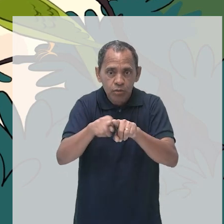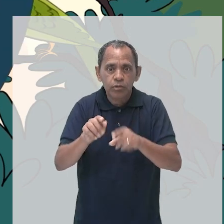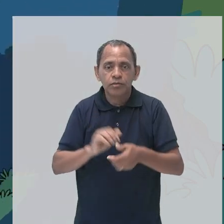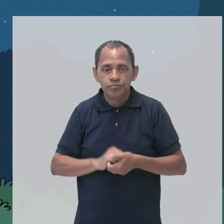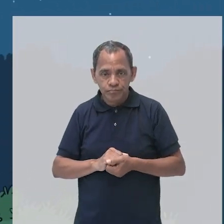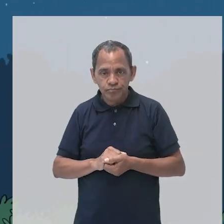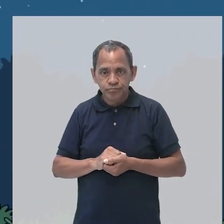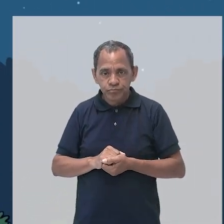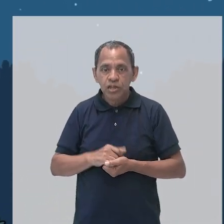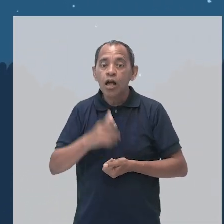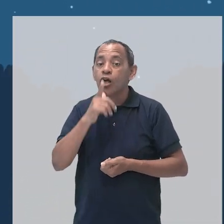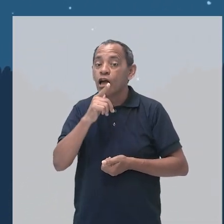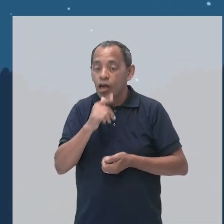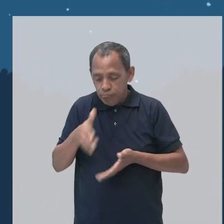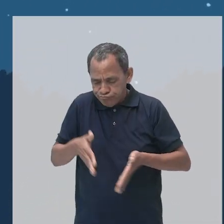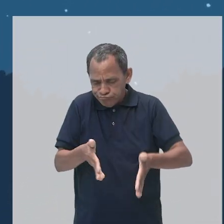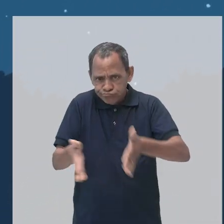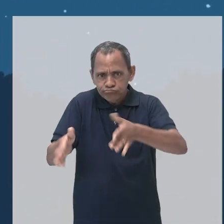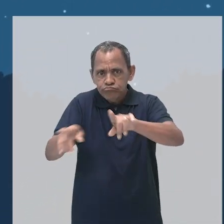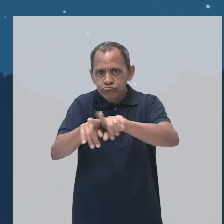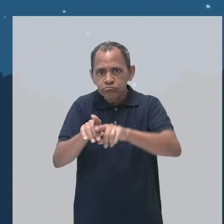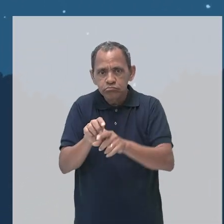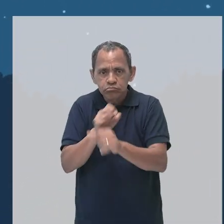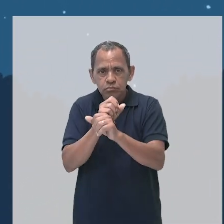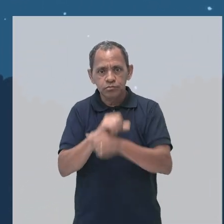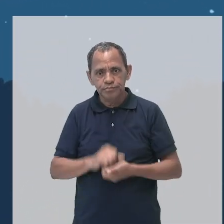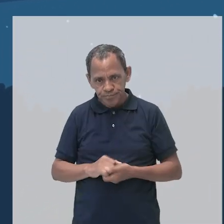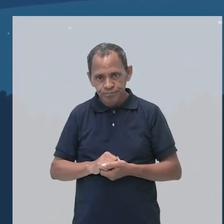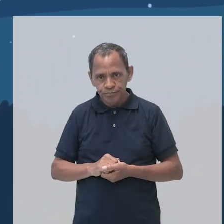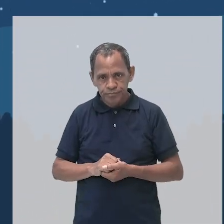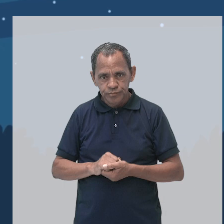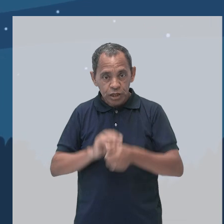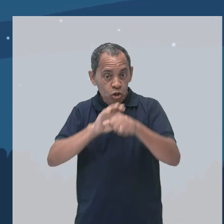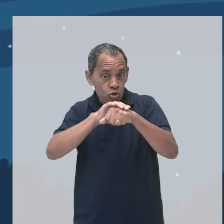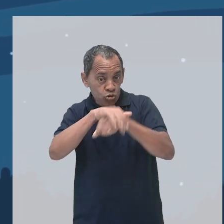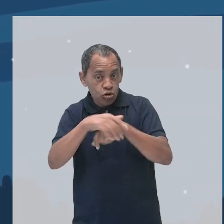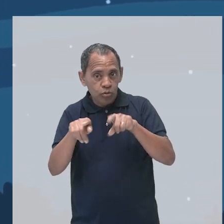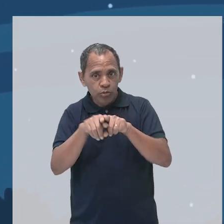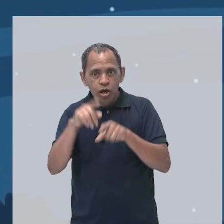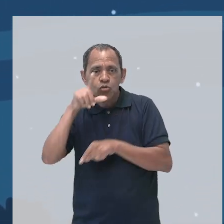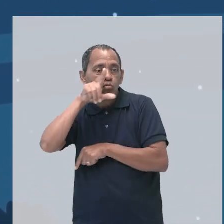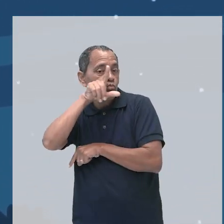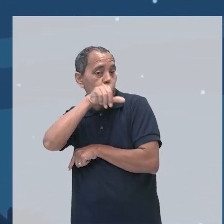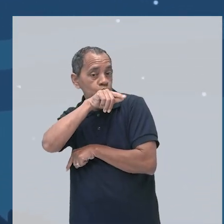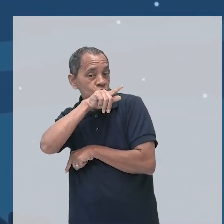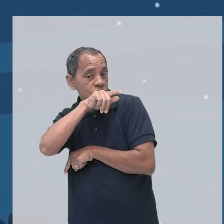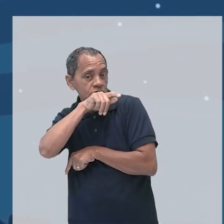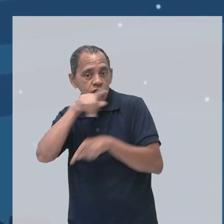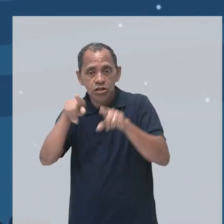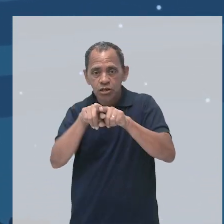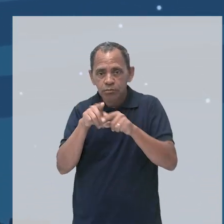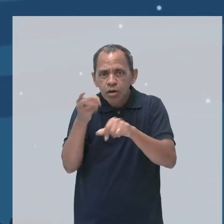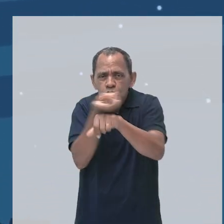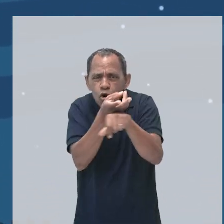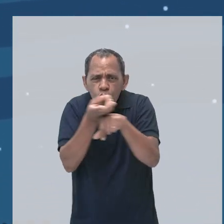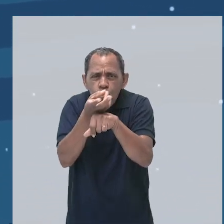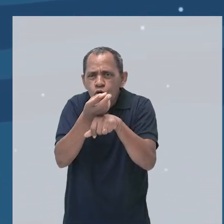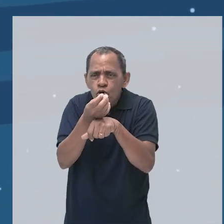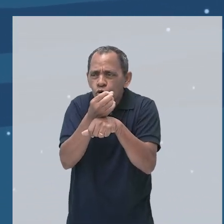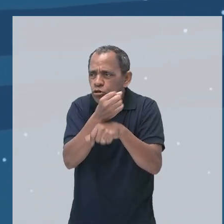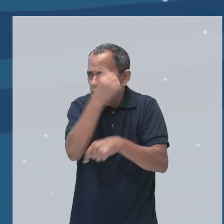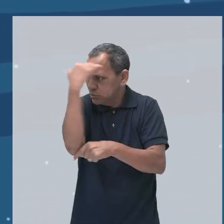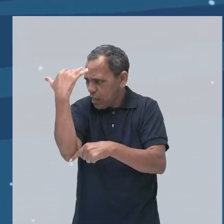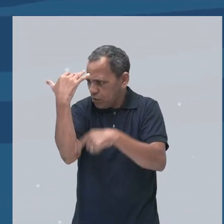igarapé. Anoitecendo, um passarinho esvoaça tonto a procurar em galhos nus seu ninho.